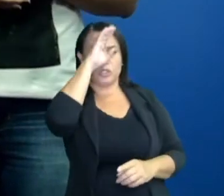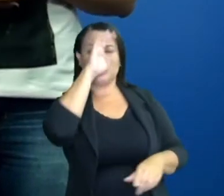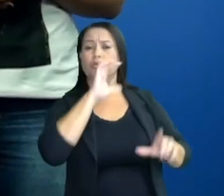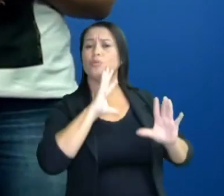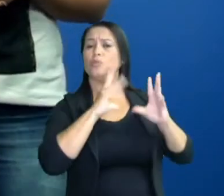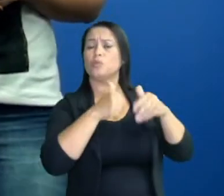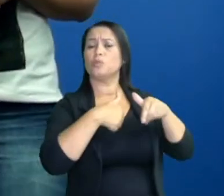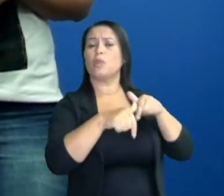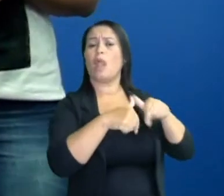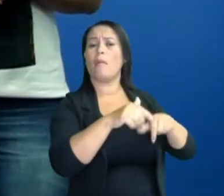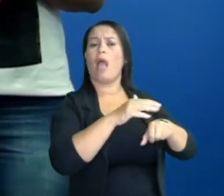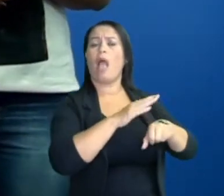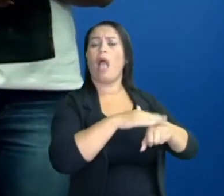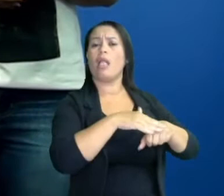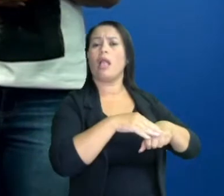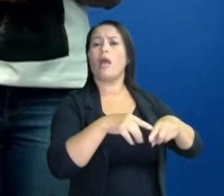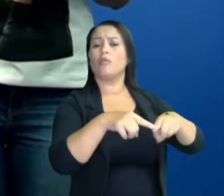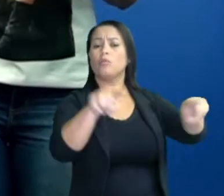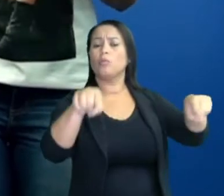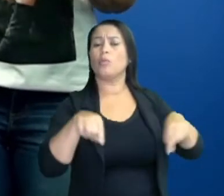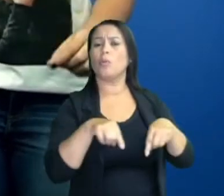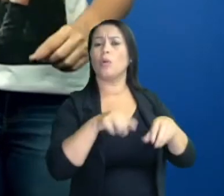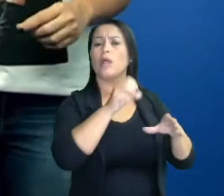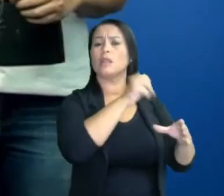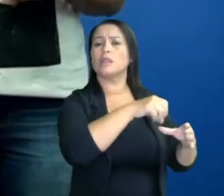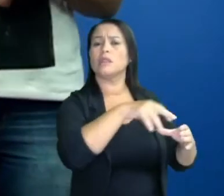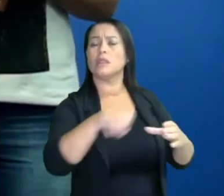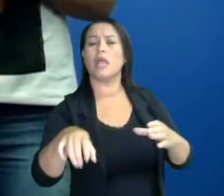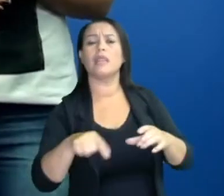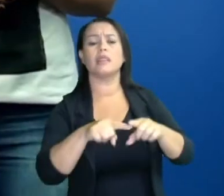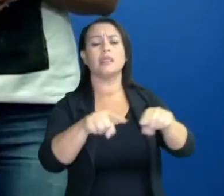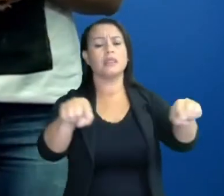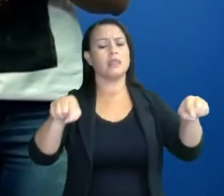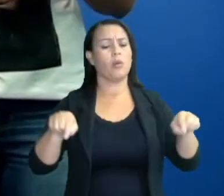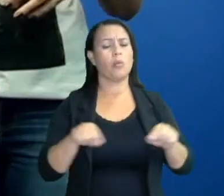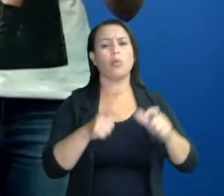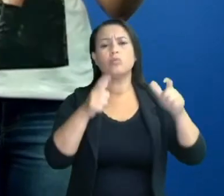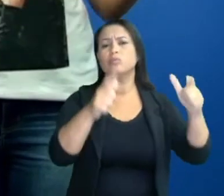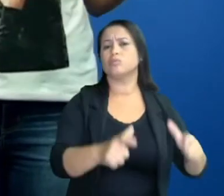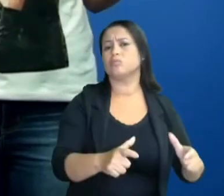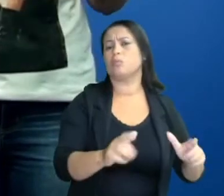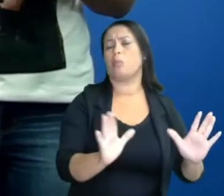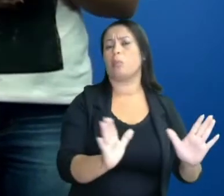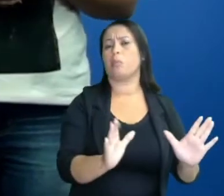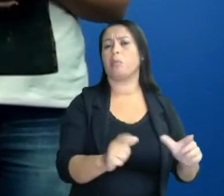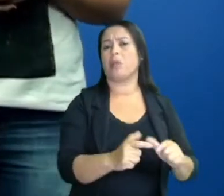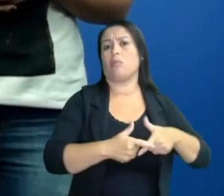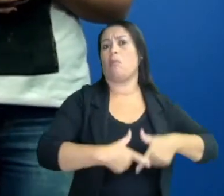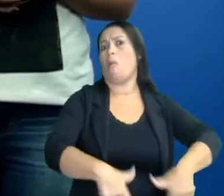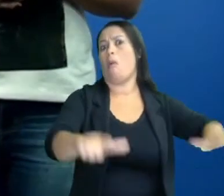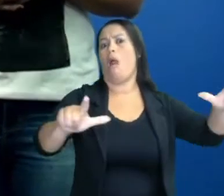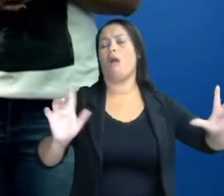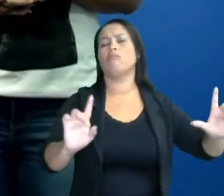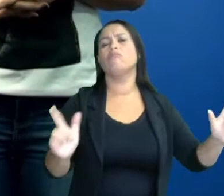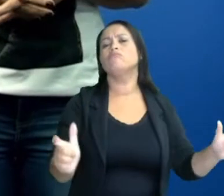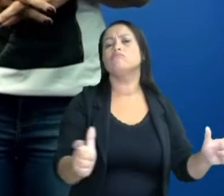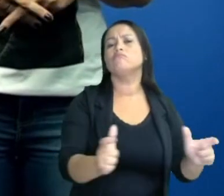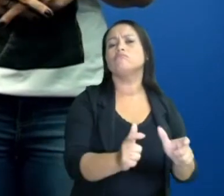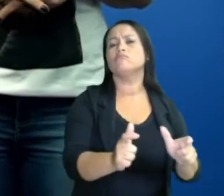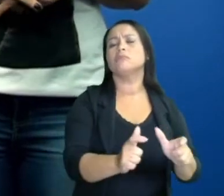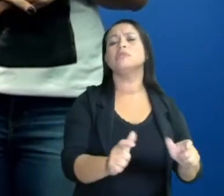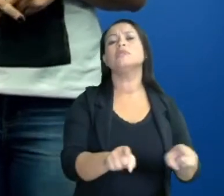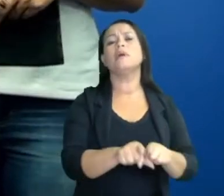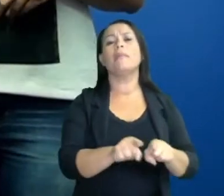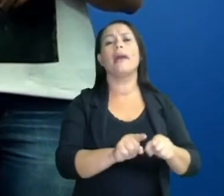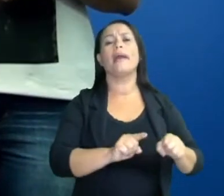trabalhando nessa terra a Terra é uma porção pequena de terra não se tem uma grande extensão de terras EA